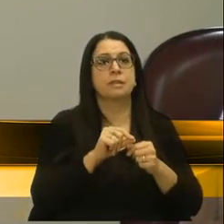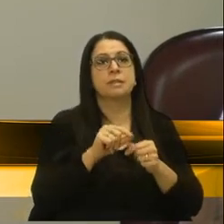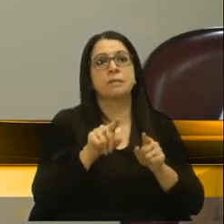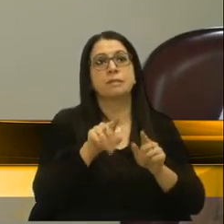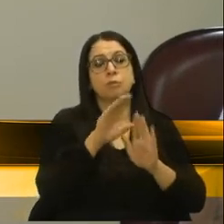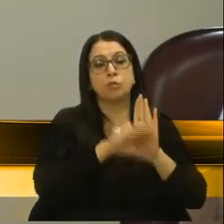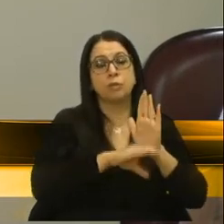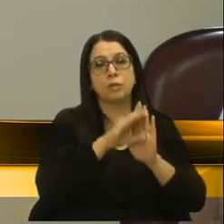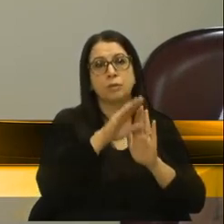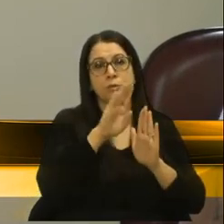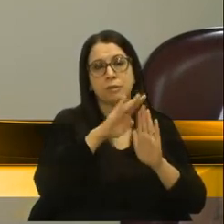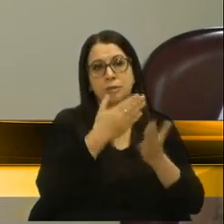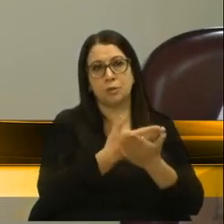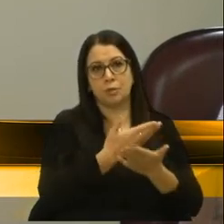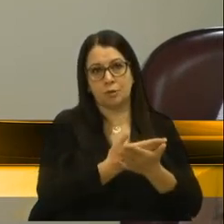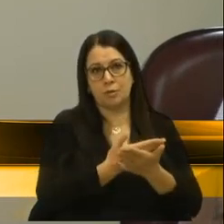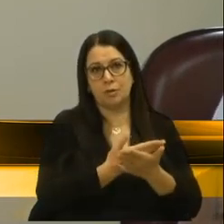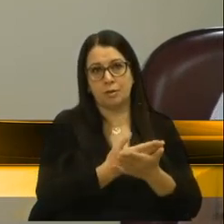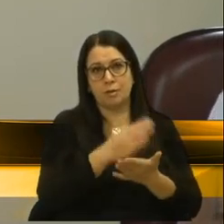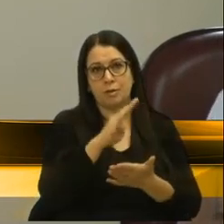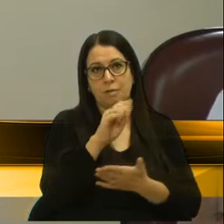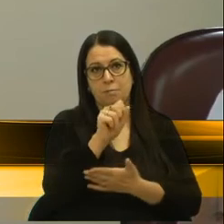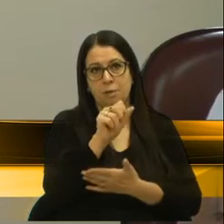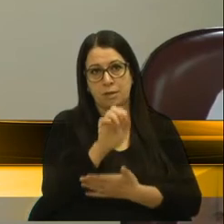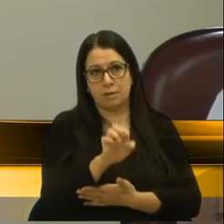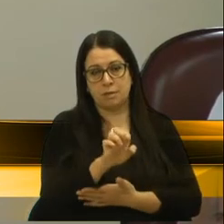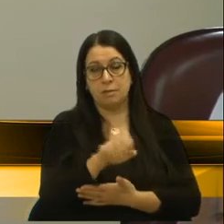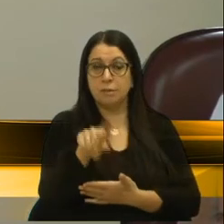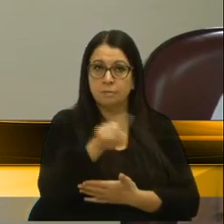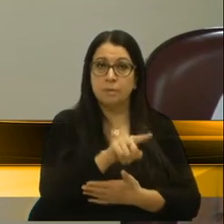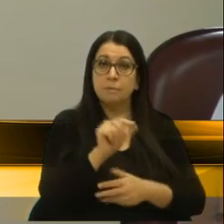Curricular, tem que aplicar, né?